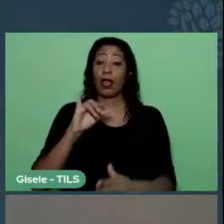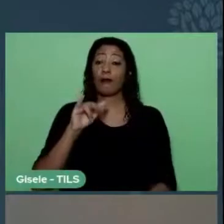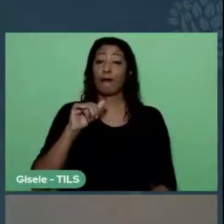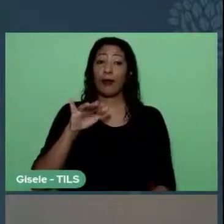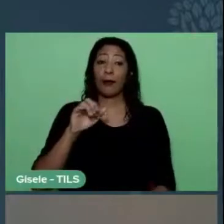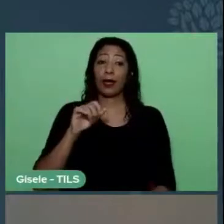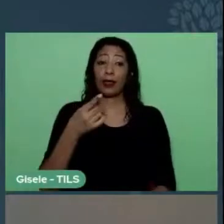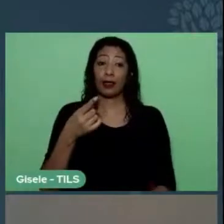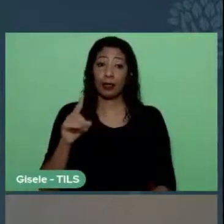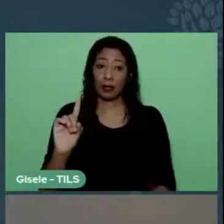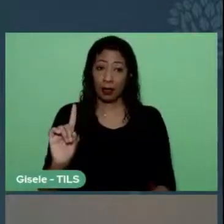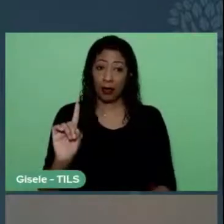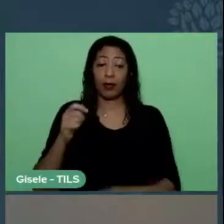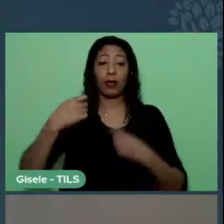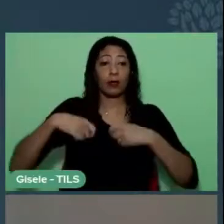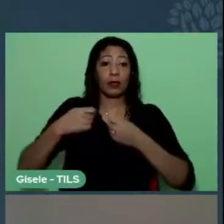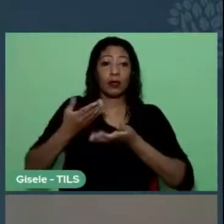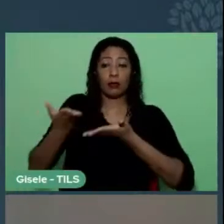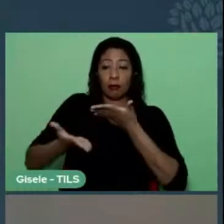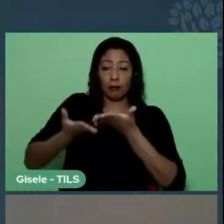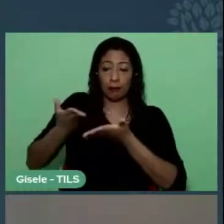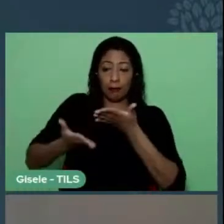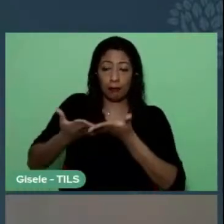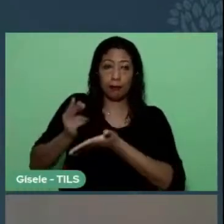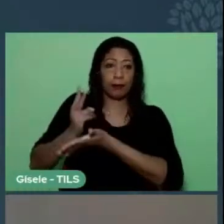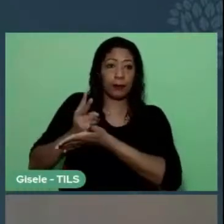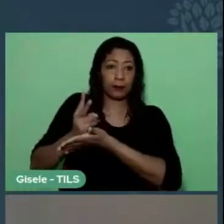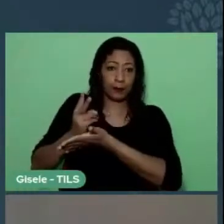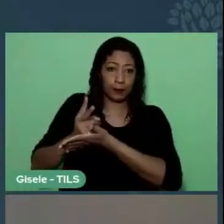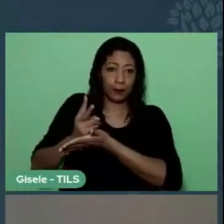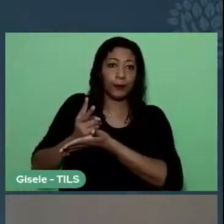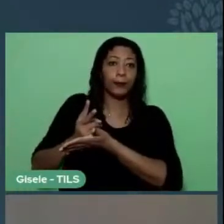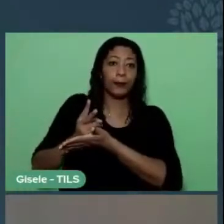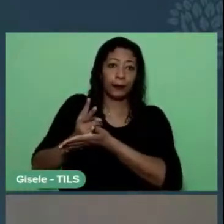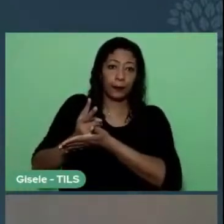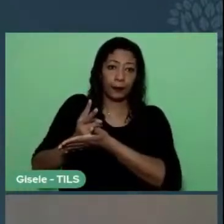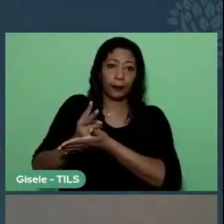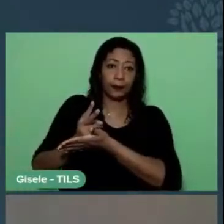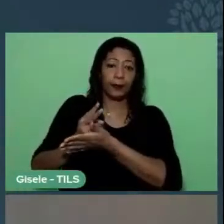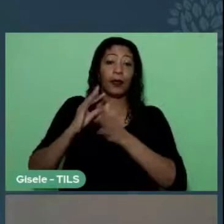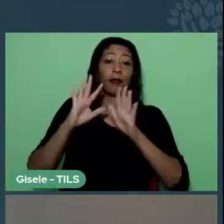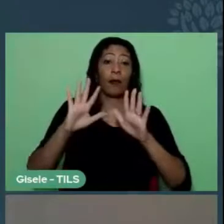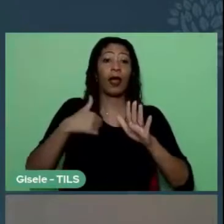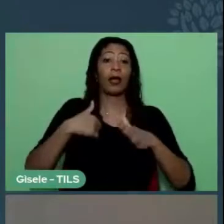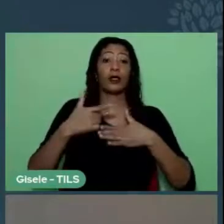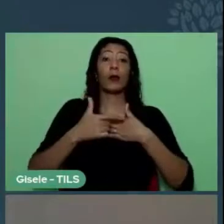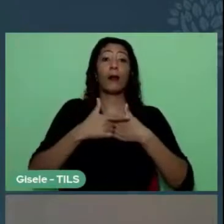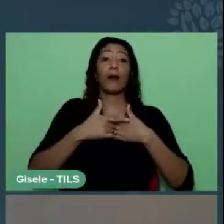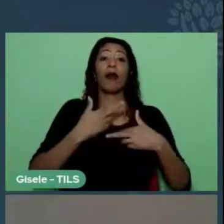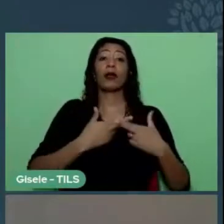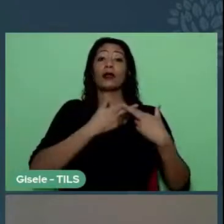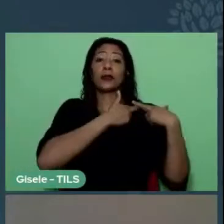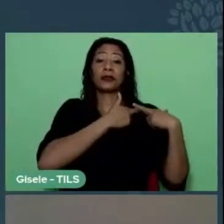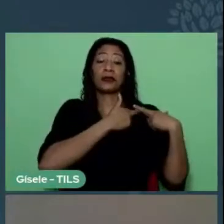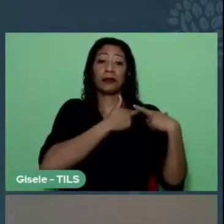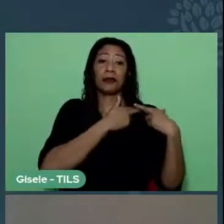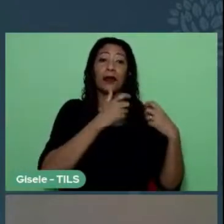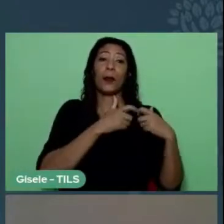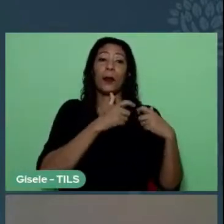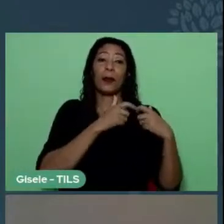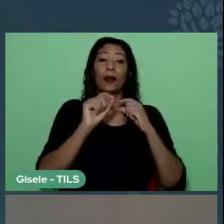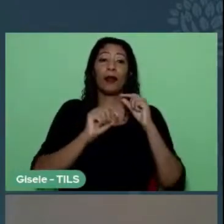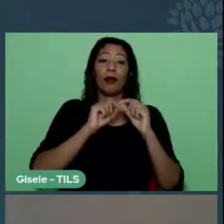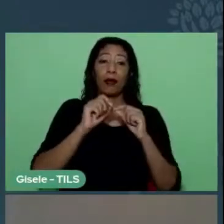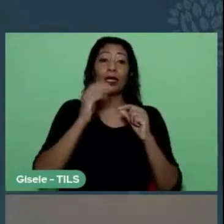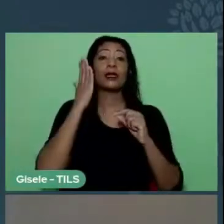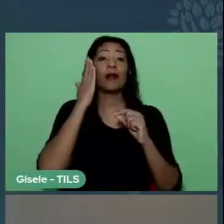então a gente vai ter um tratamento de manutenção para a grande maioria dos pacientes, e é nosso papel estar sempre aí ciente dos